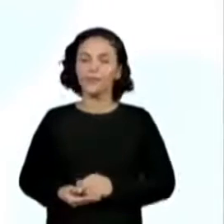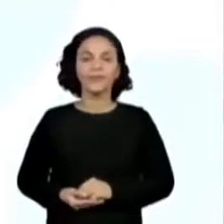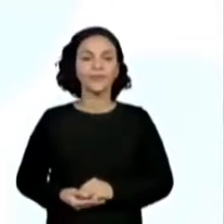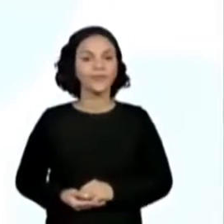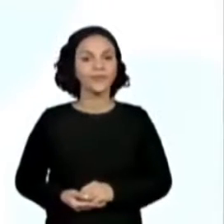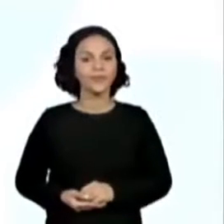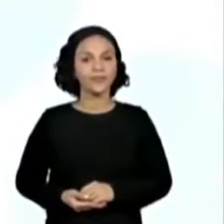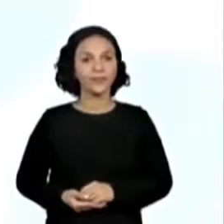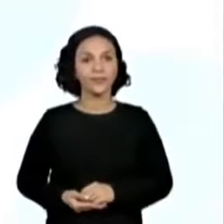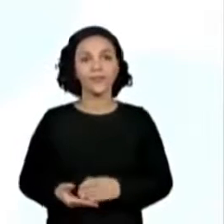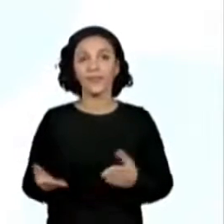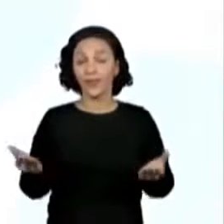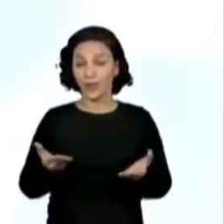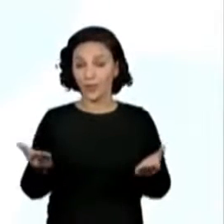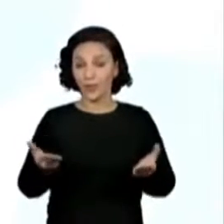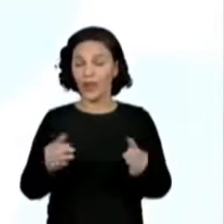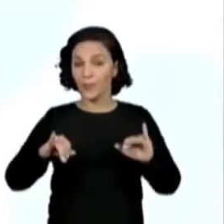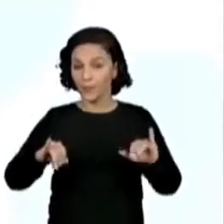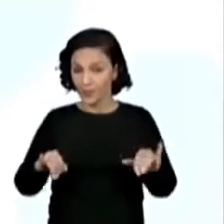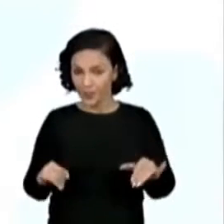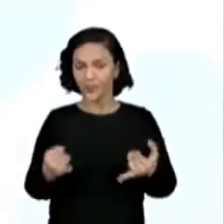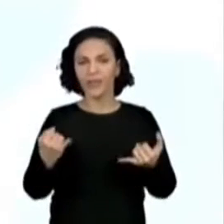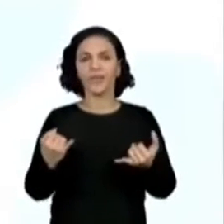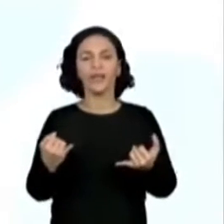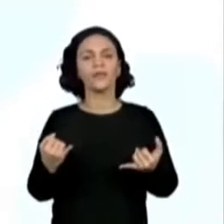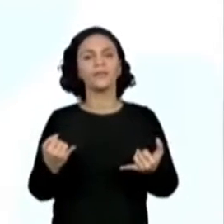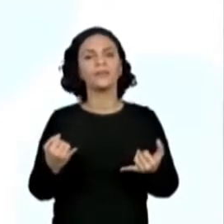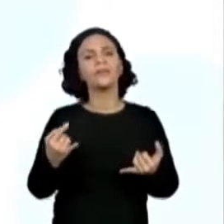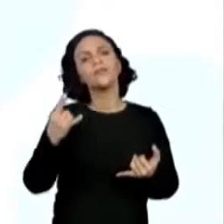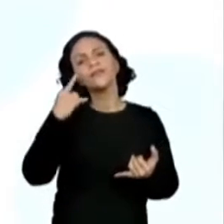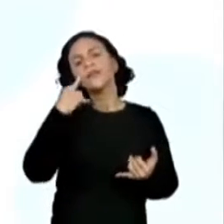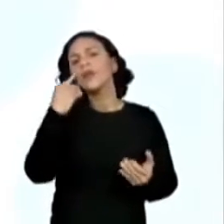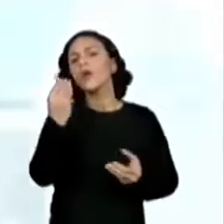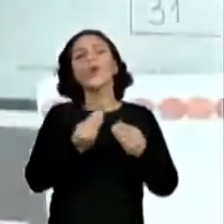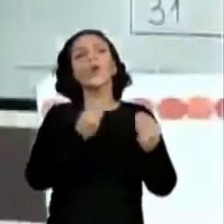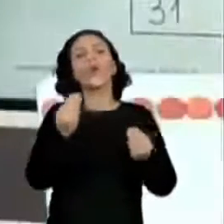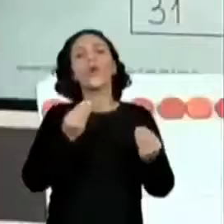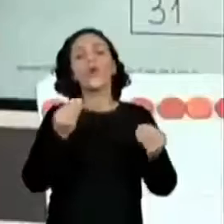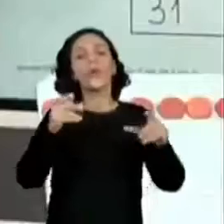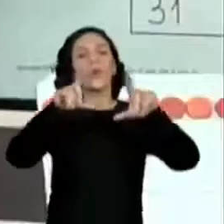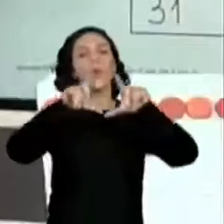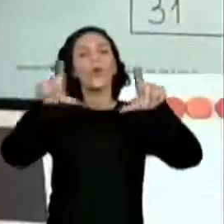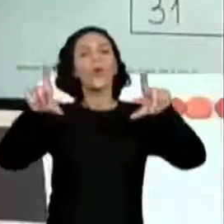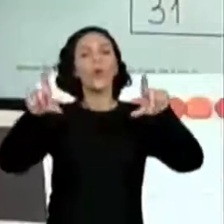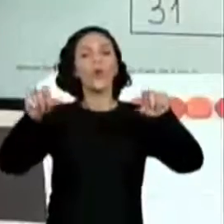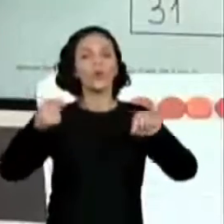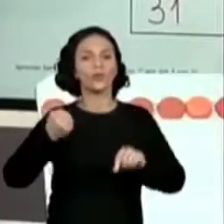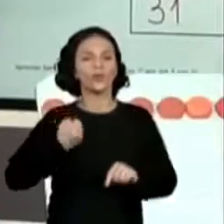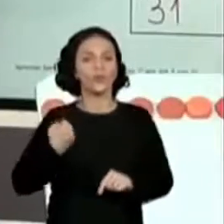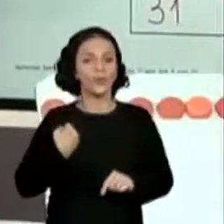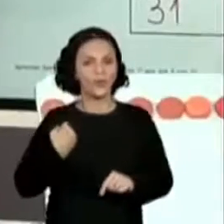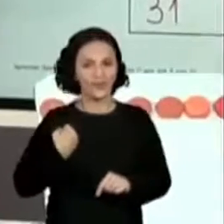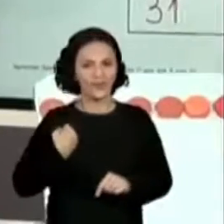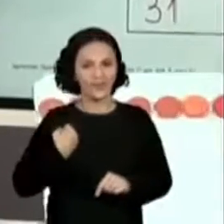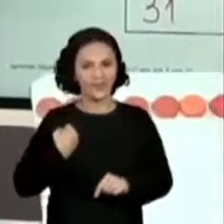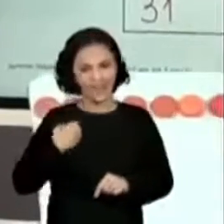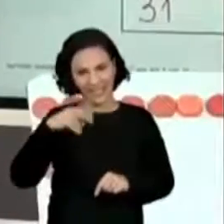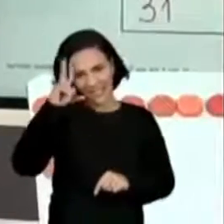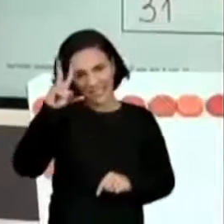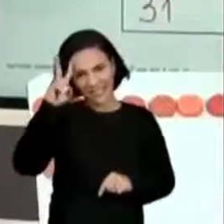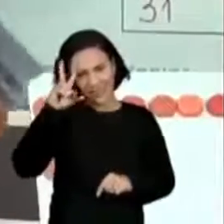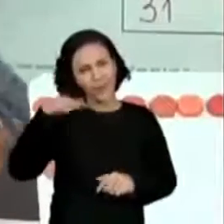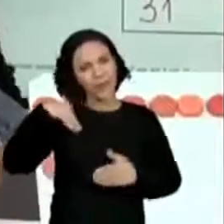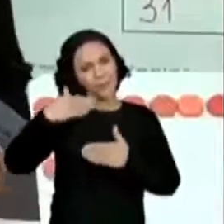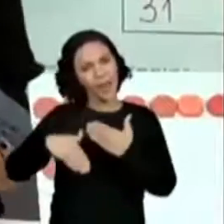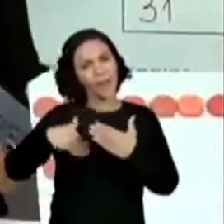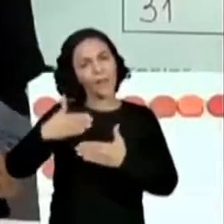E a gente vai dar uma olhadinha agora como que fica isso lá no quadro numérico. Esses dias a gente vem falando bastante